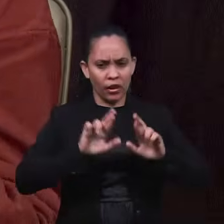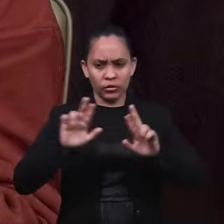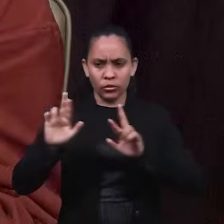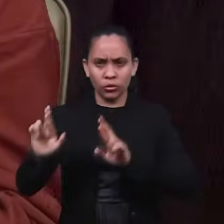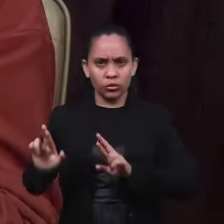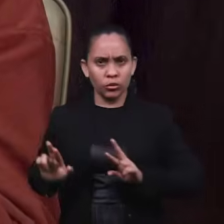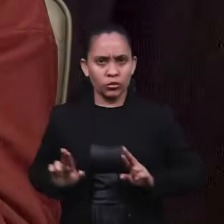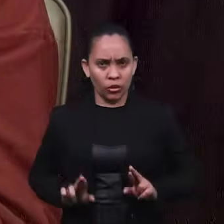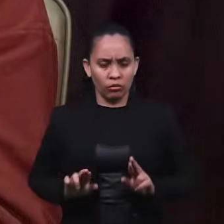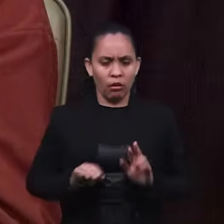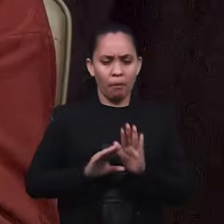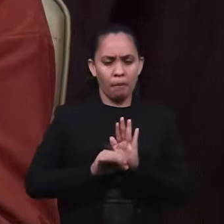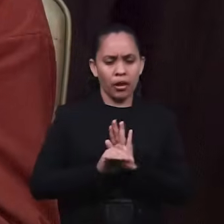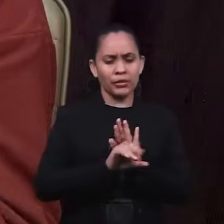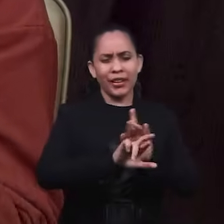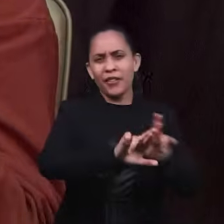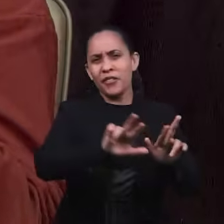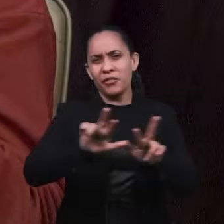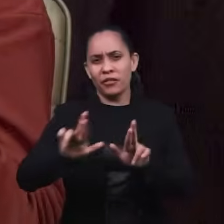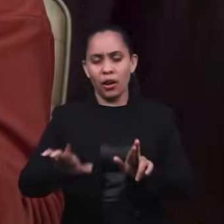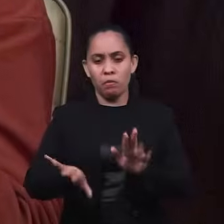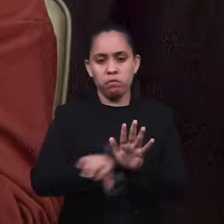contaminação de outras bactérias pode acontecer.